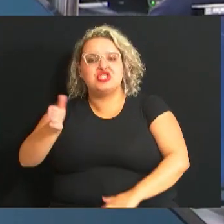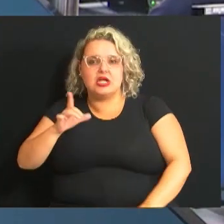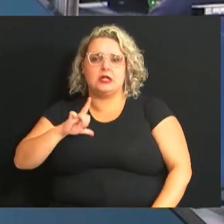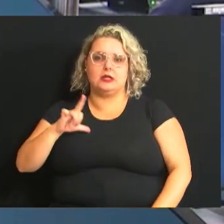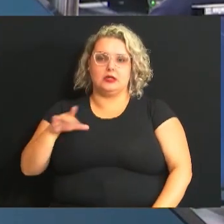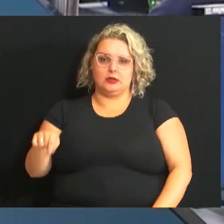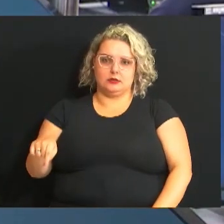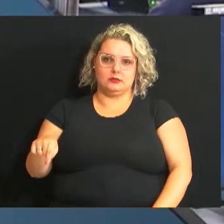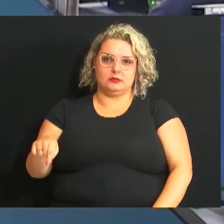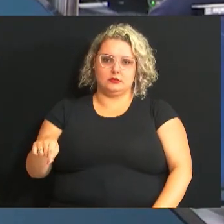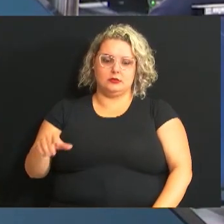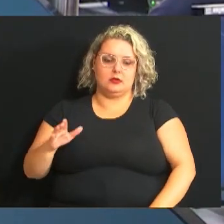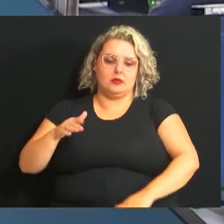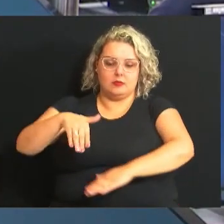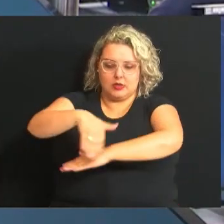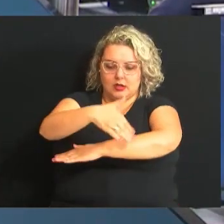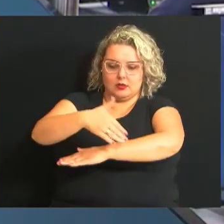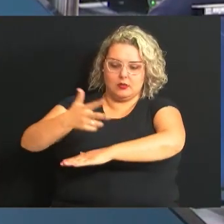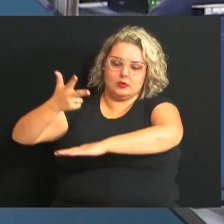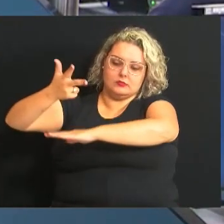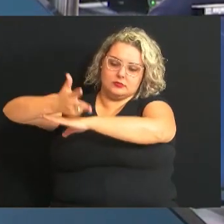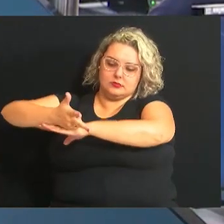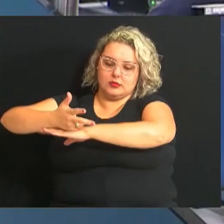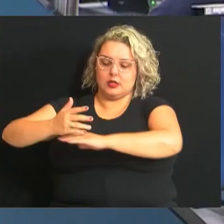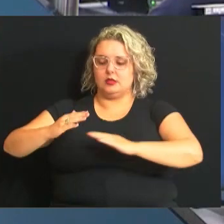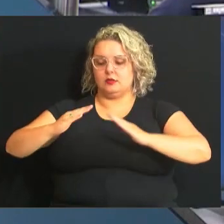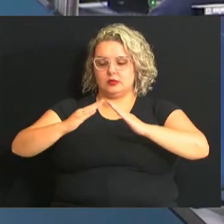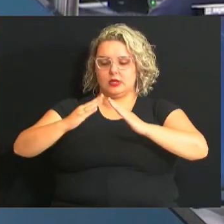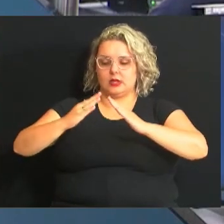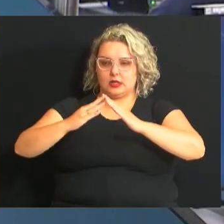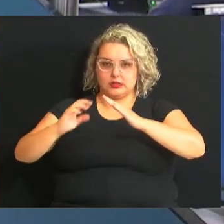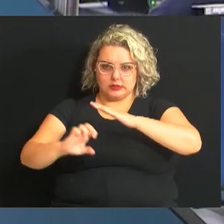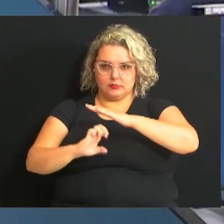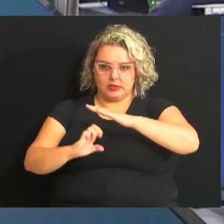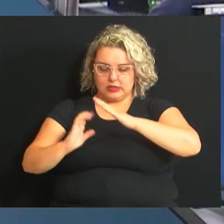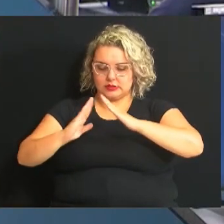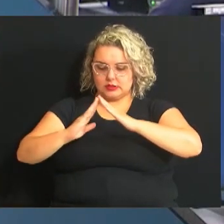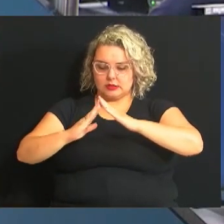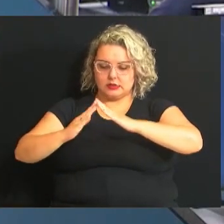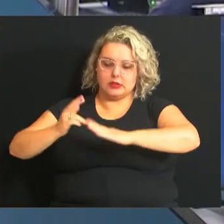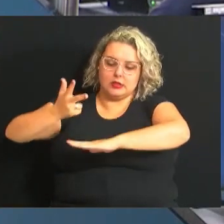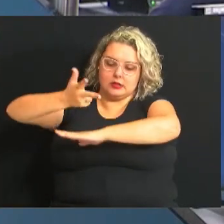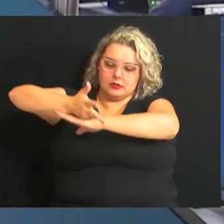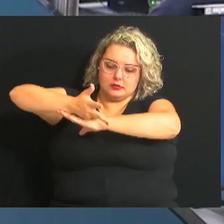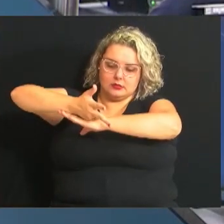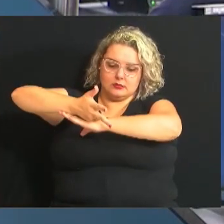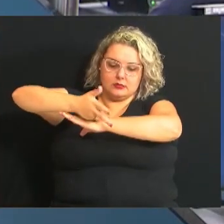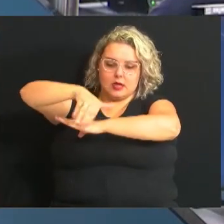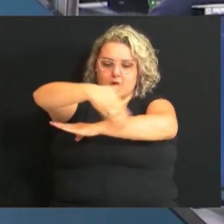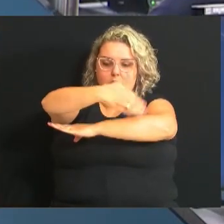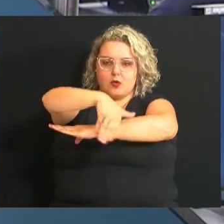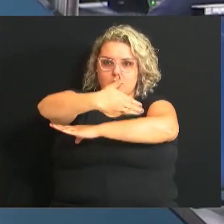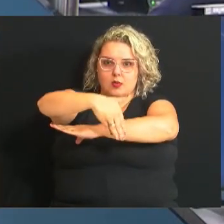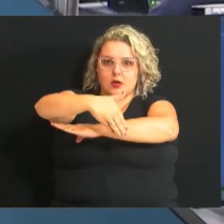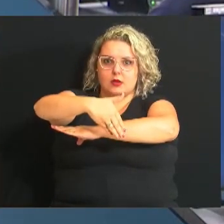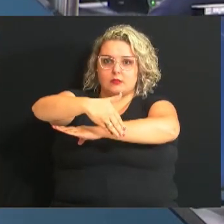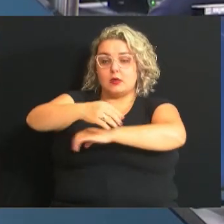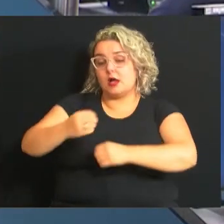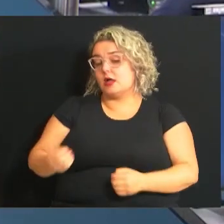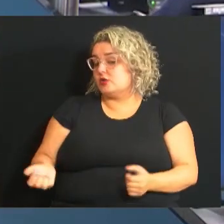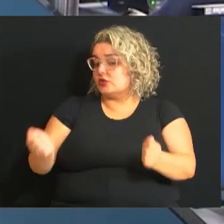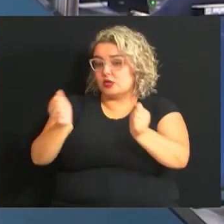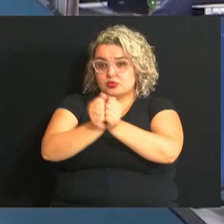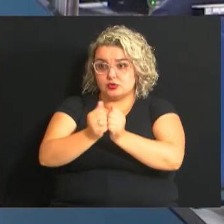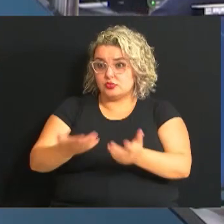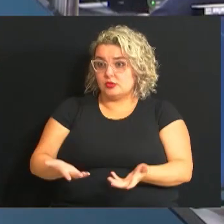via pública, e só ela tem utilizado. Ela está disponibilizando para o município e não tem nenhum custo. Porque esse custo ela já investiu quando ela